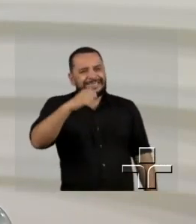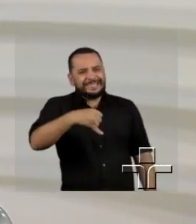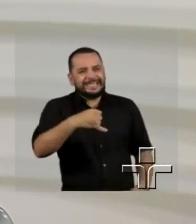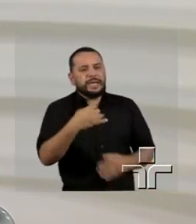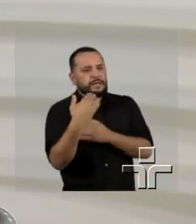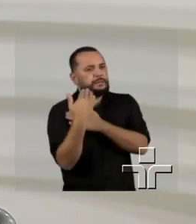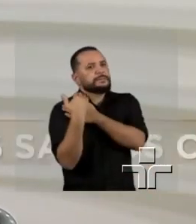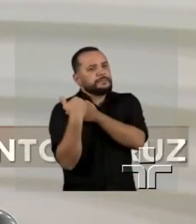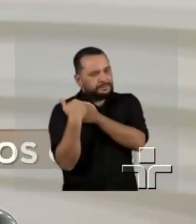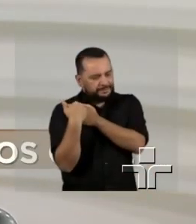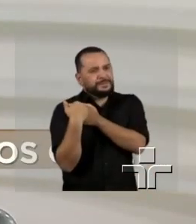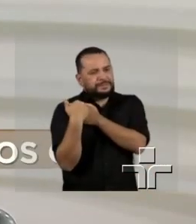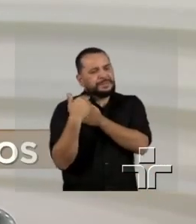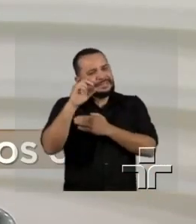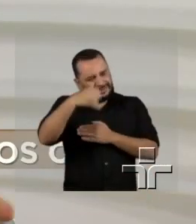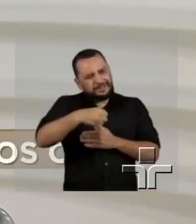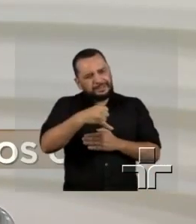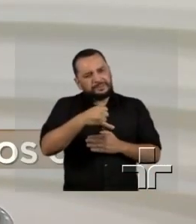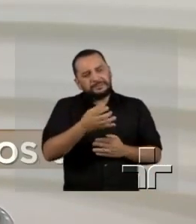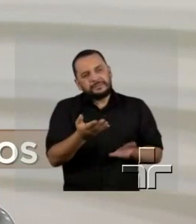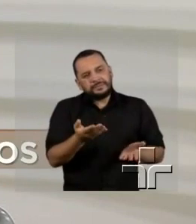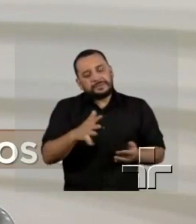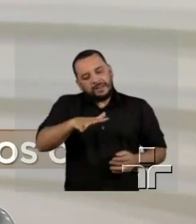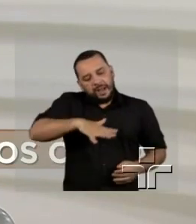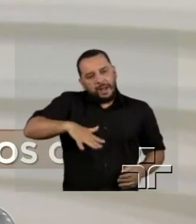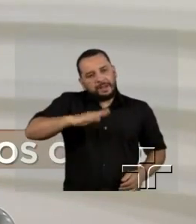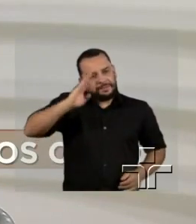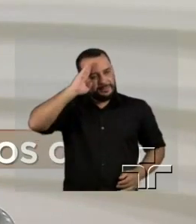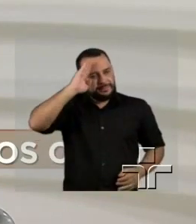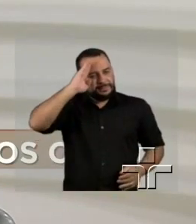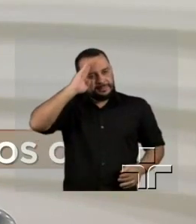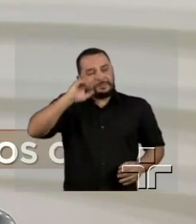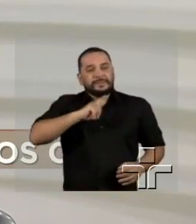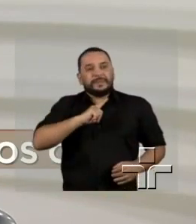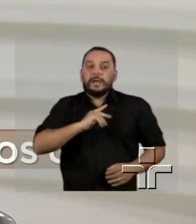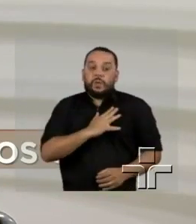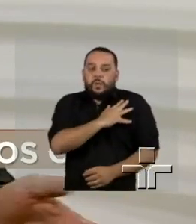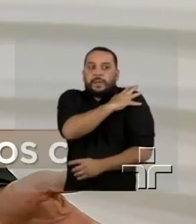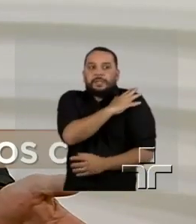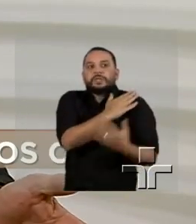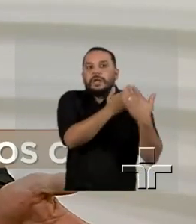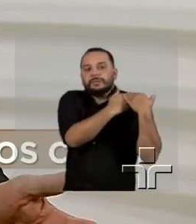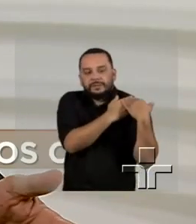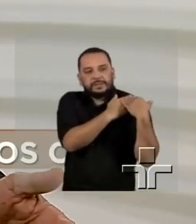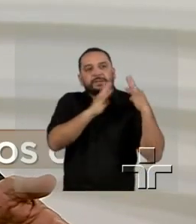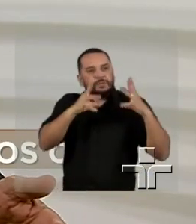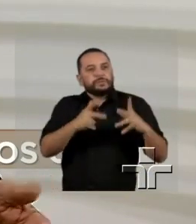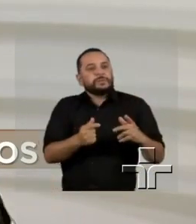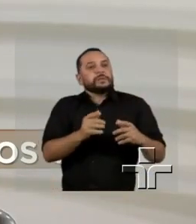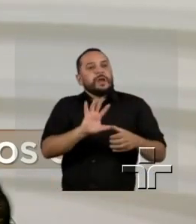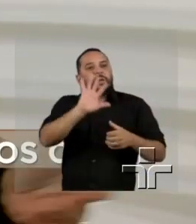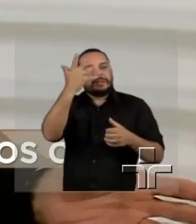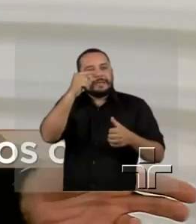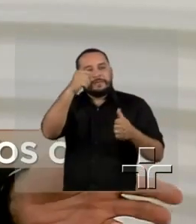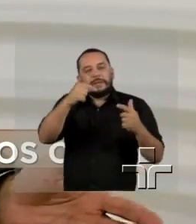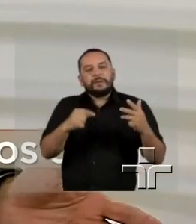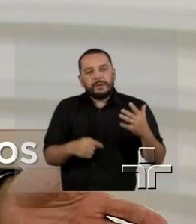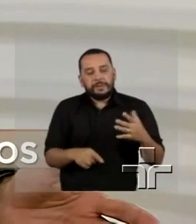o que ele não sabe, ele manda apurar, né? O senhor diz que o senhor foi alvo durante quase